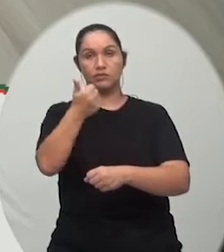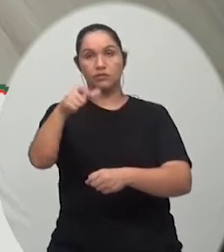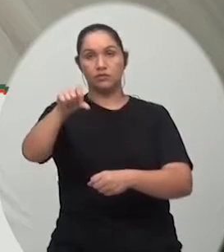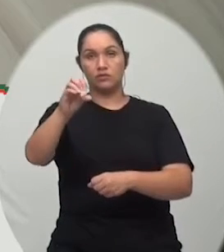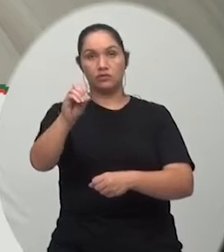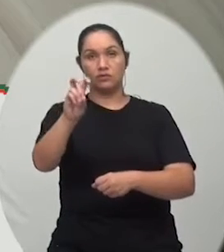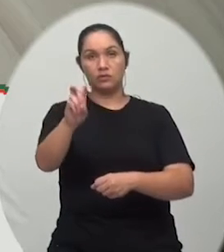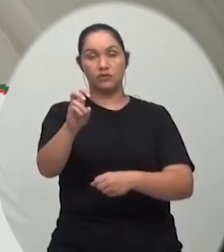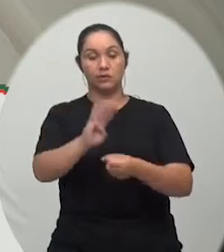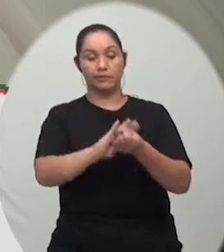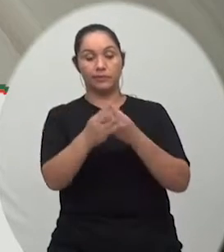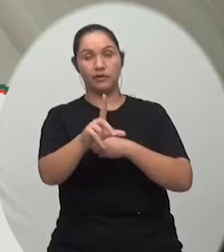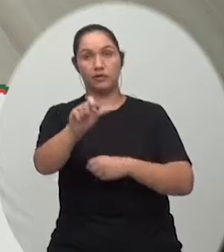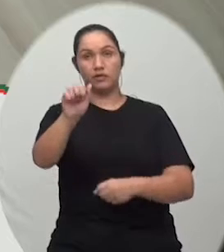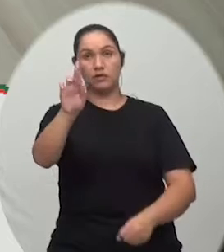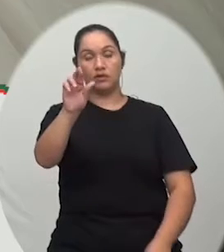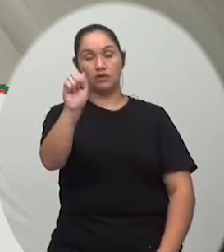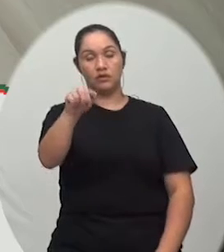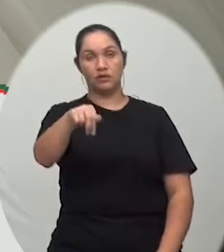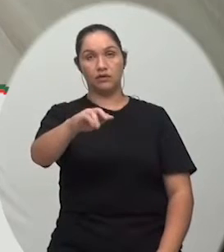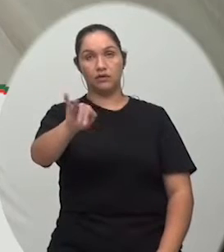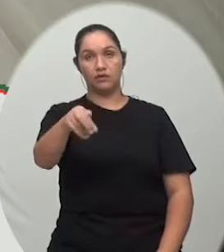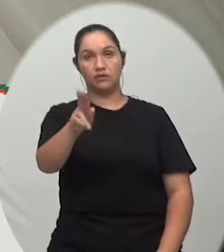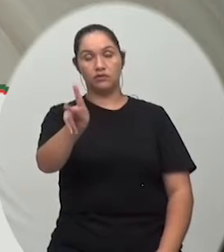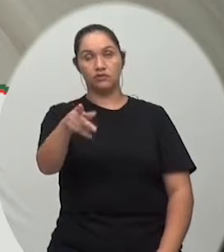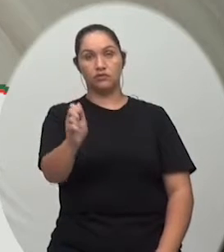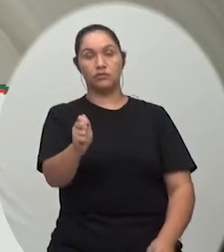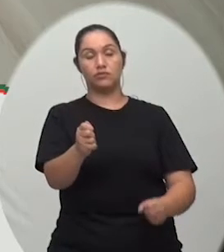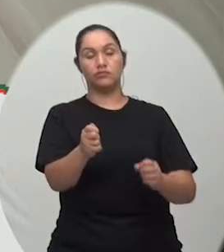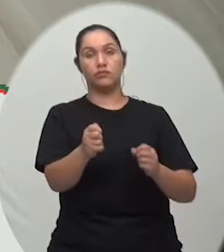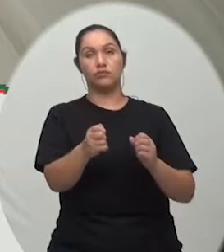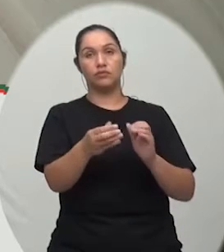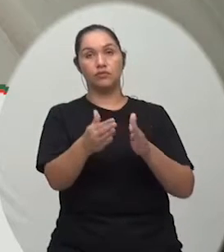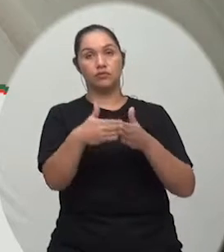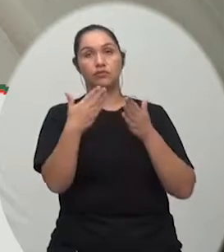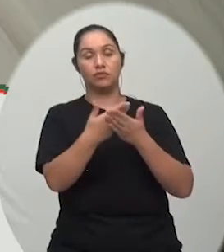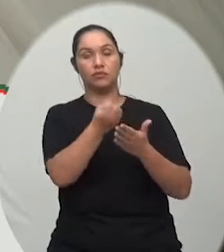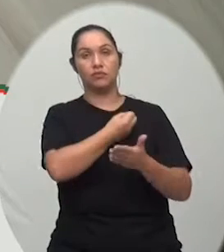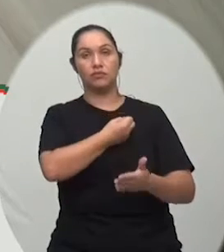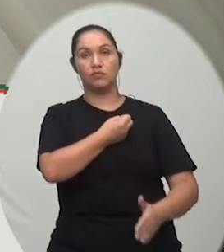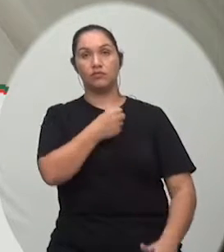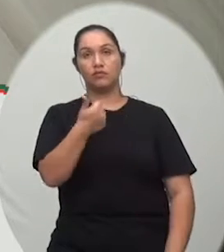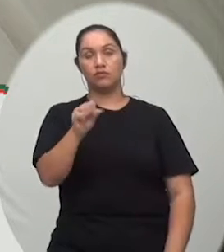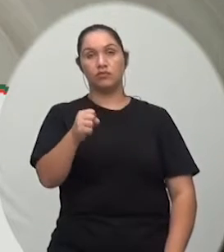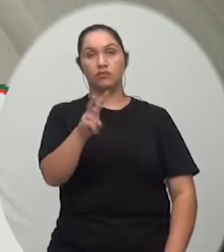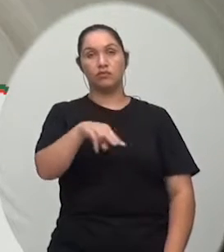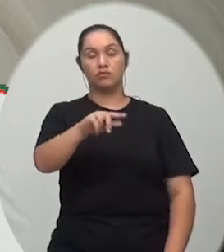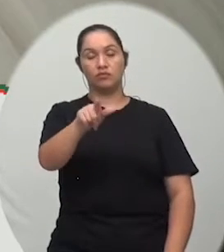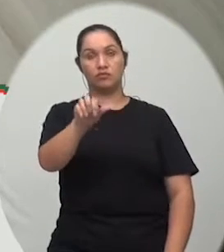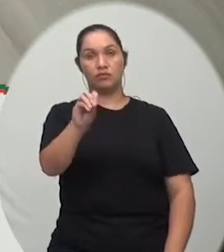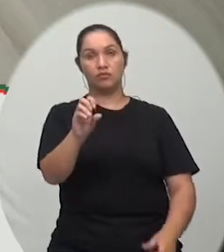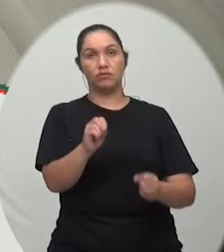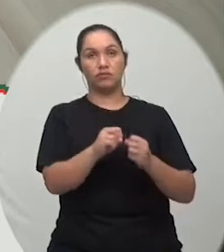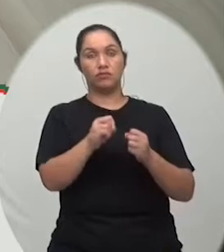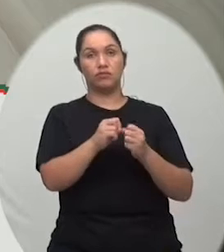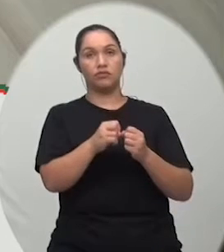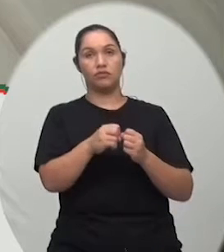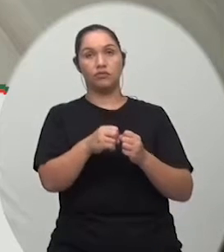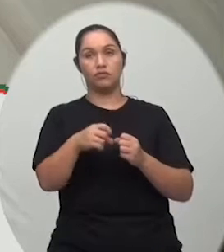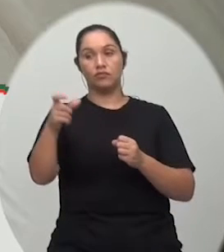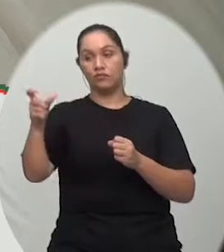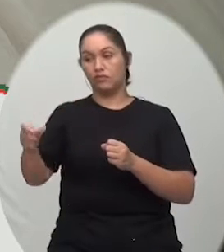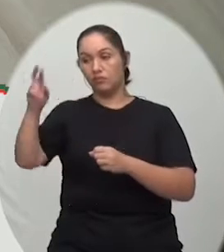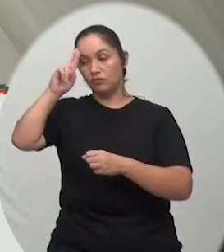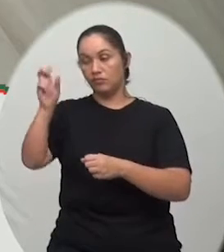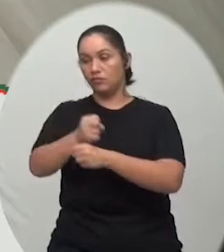SD 1905-121, bairro Laranjinha. Requerimento número 98/2019, autor vereador Zairo Casagrande, assunto: envio expediente